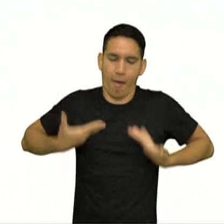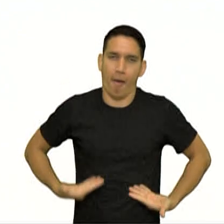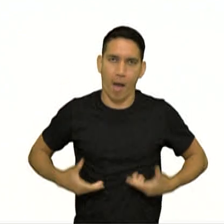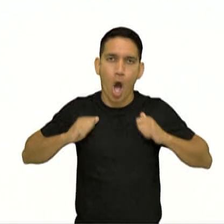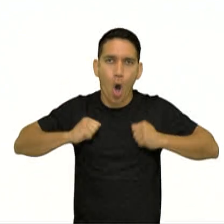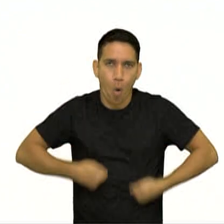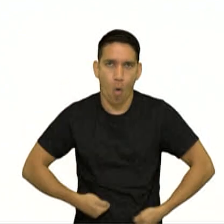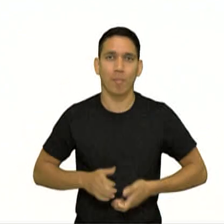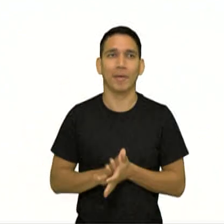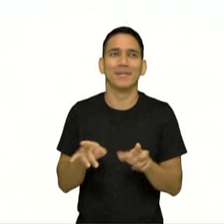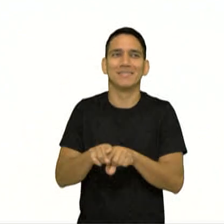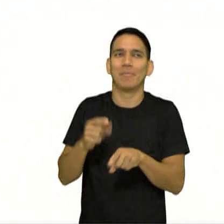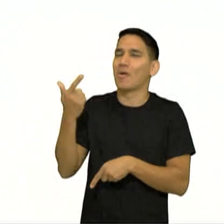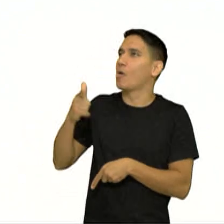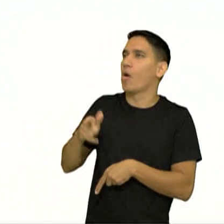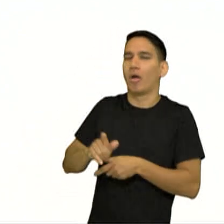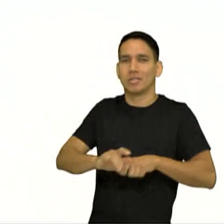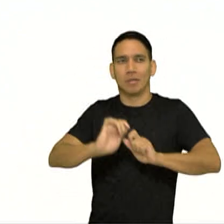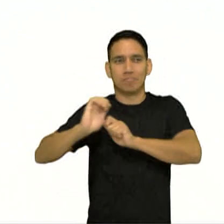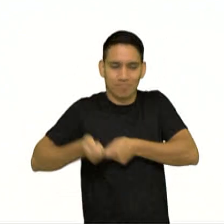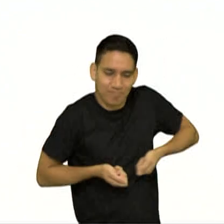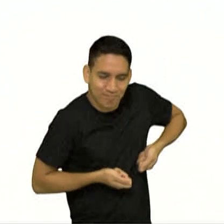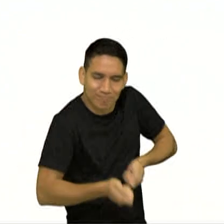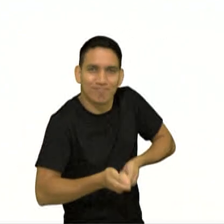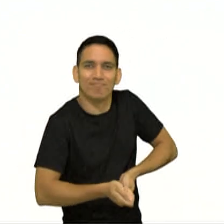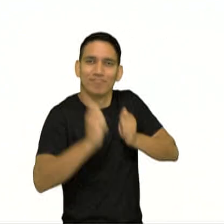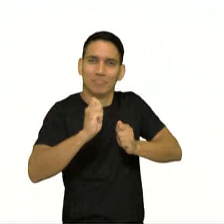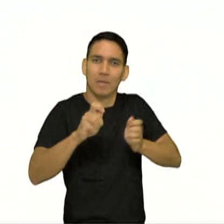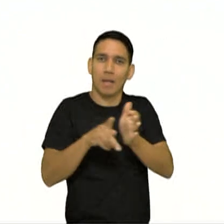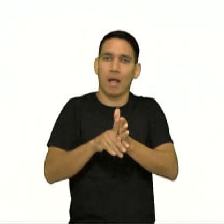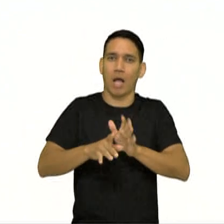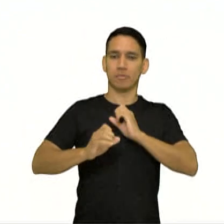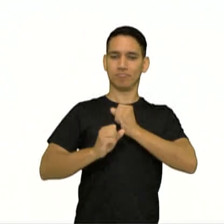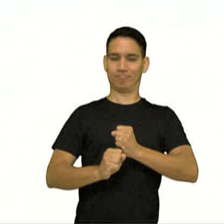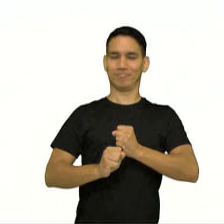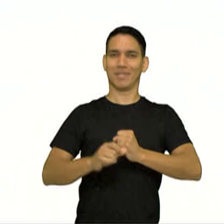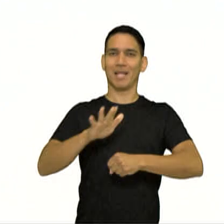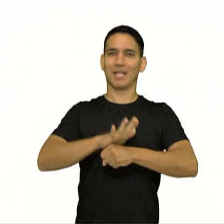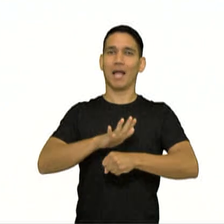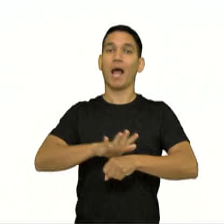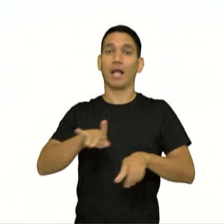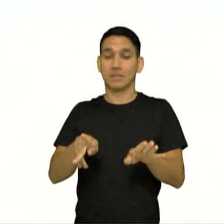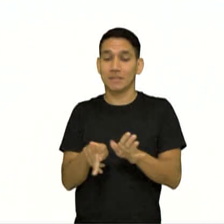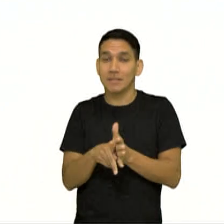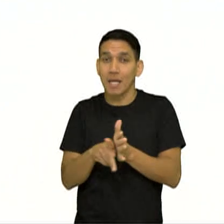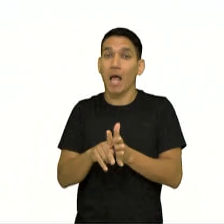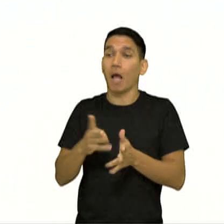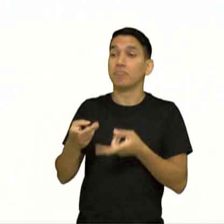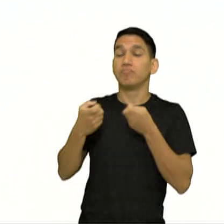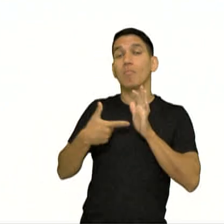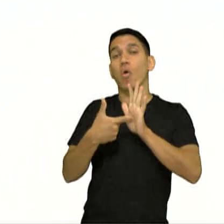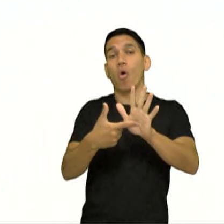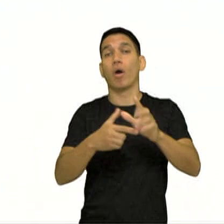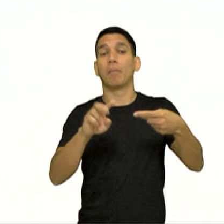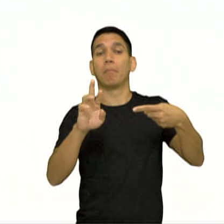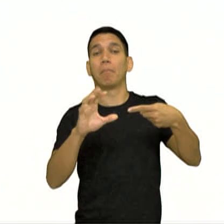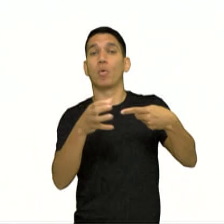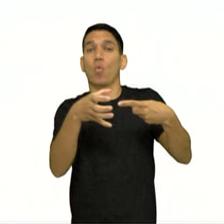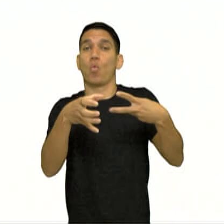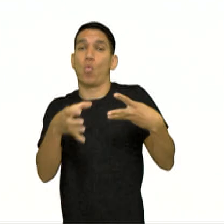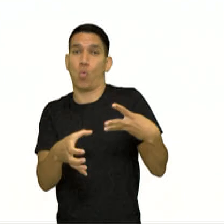E o camponês aqui com uma enxada, uma pá na mão. Então, está representando esses três grupos principais do